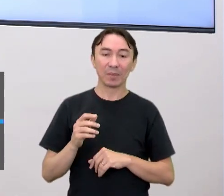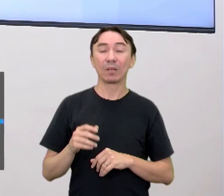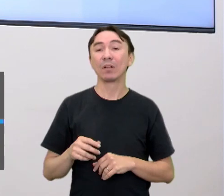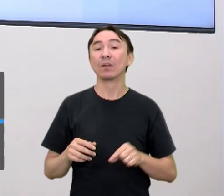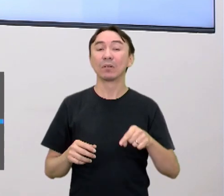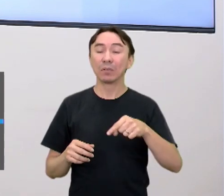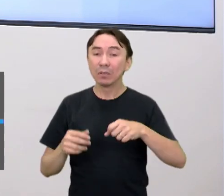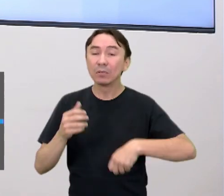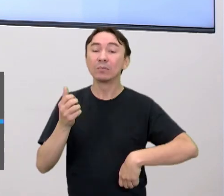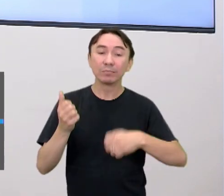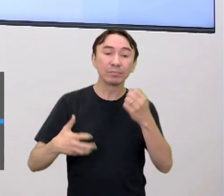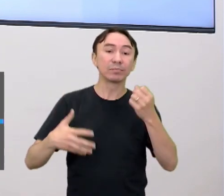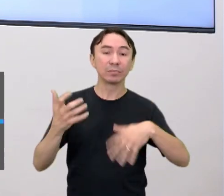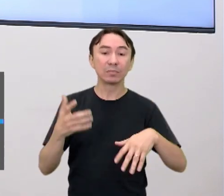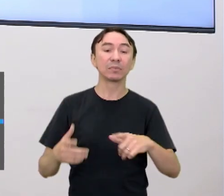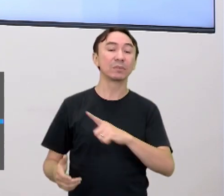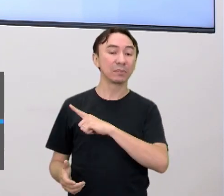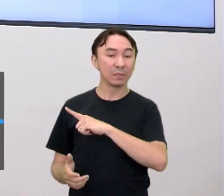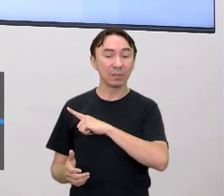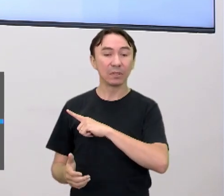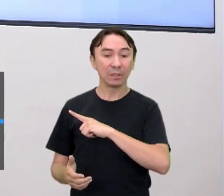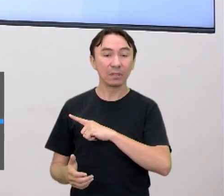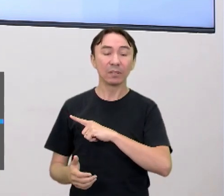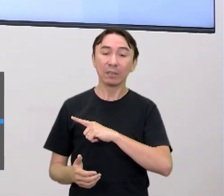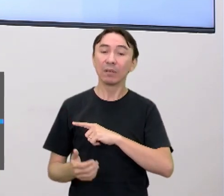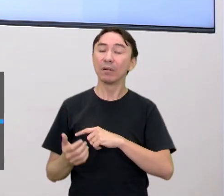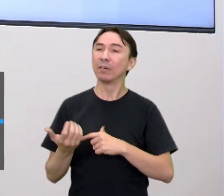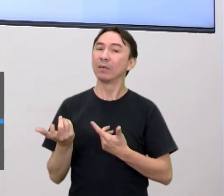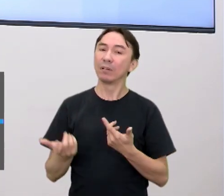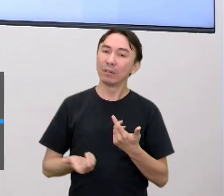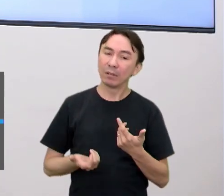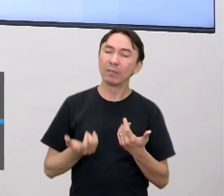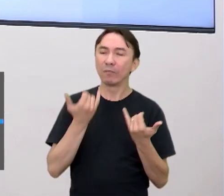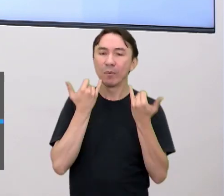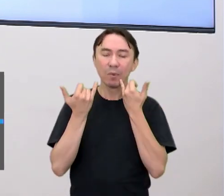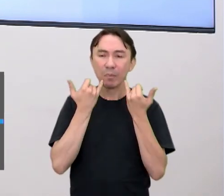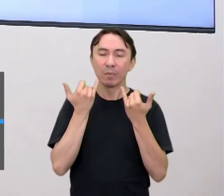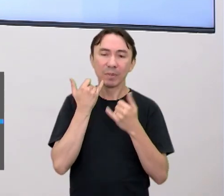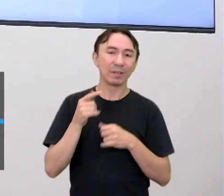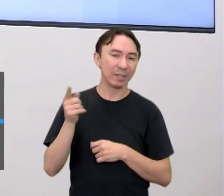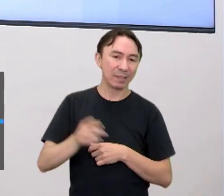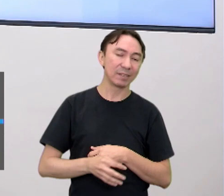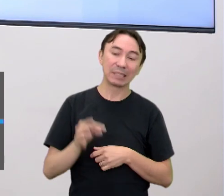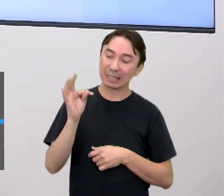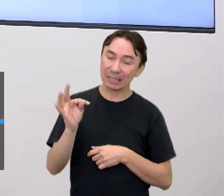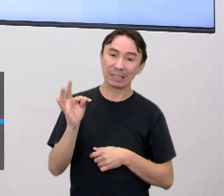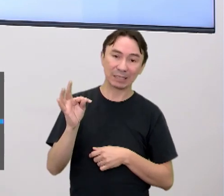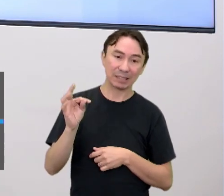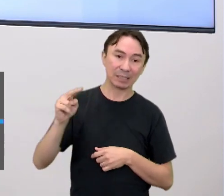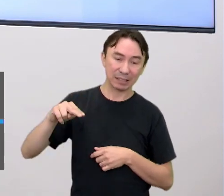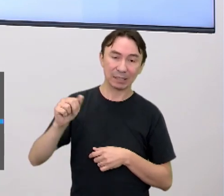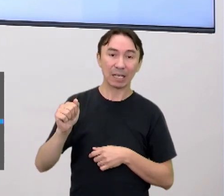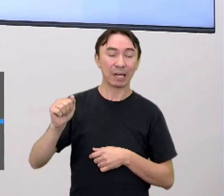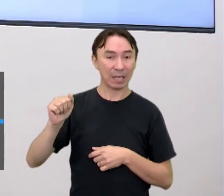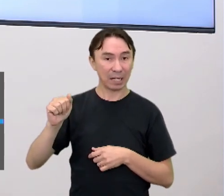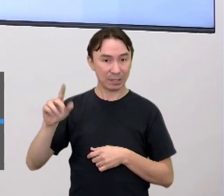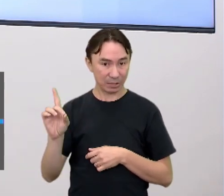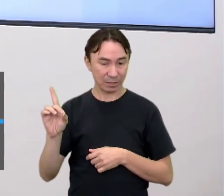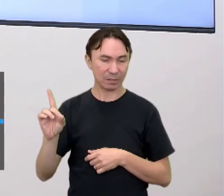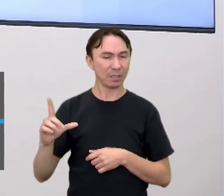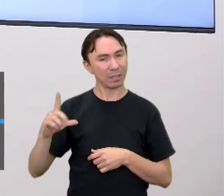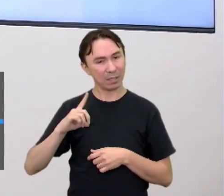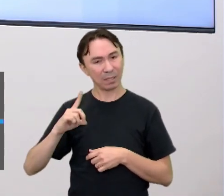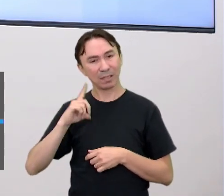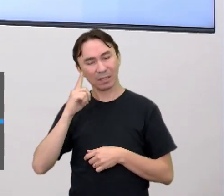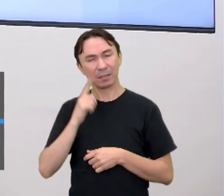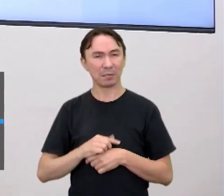gente trouxe as informações, né, da PNAD, né, da Pesquisa Nacional por Amostra de Domicílios, lá do IBGE, e